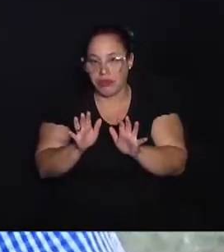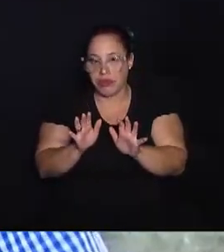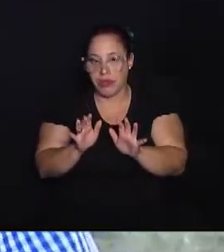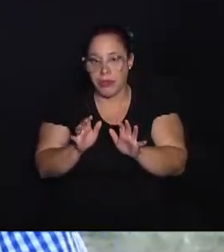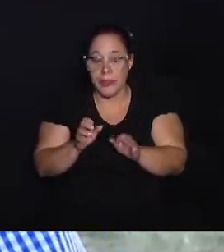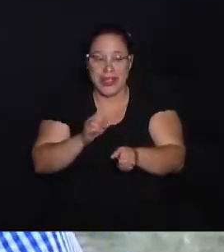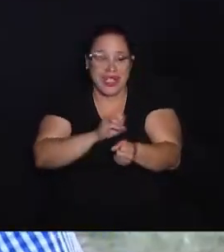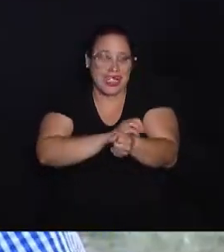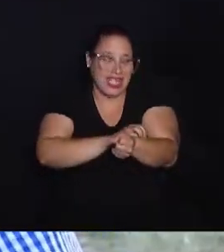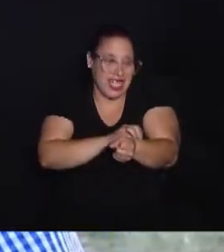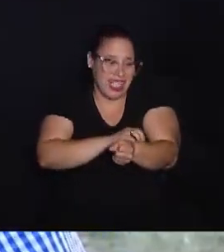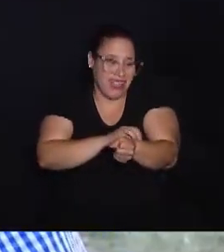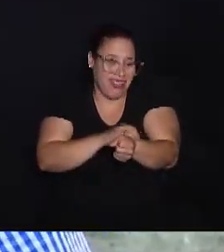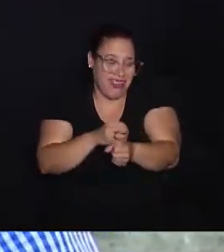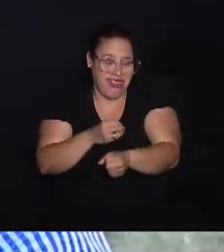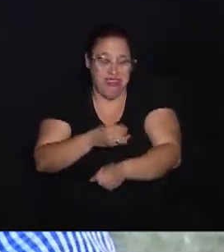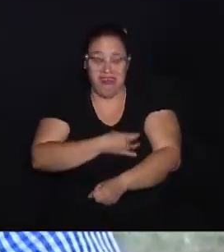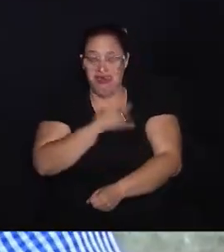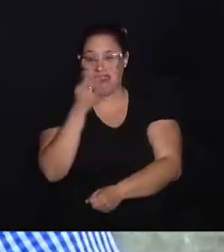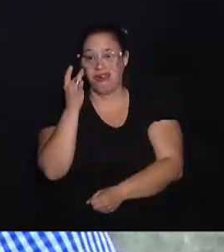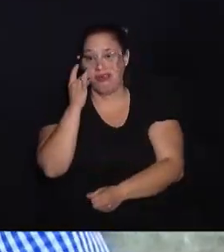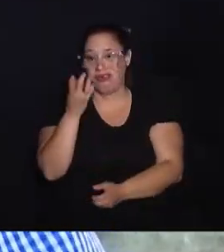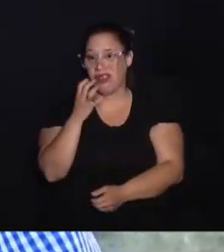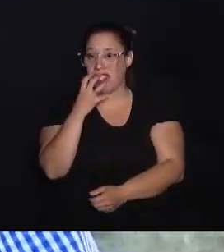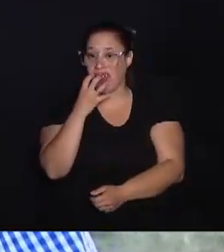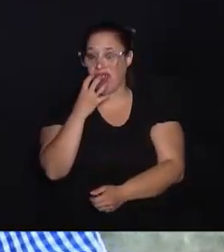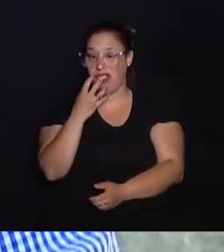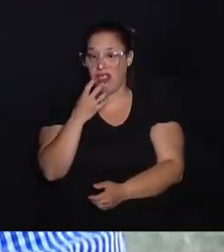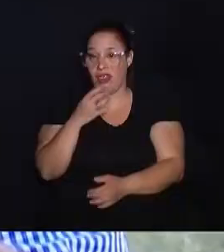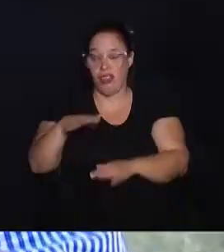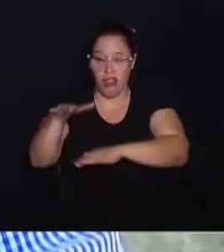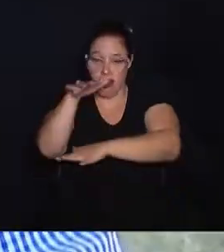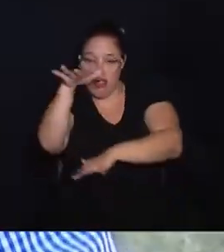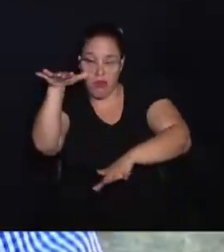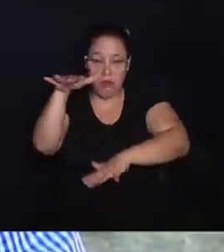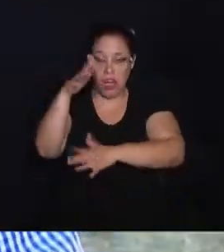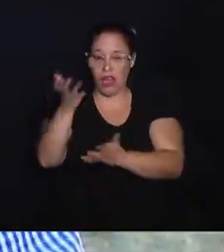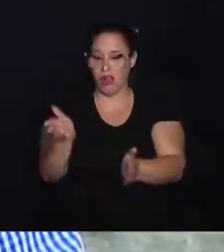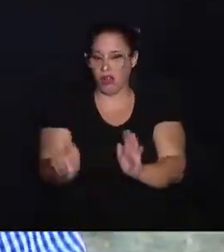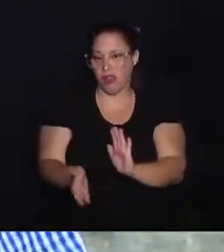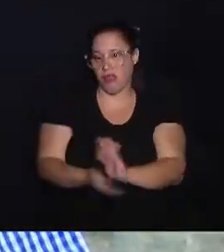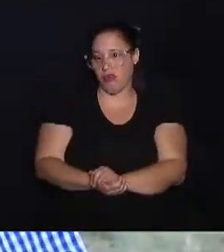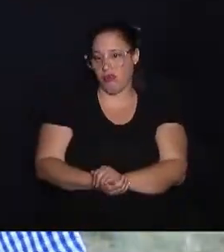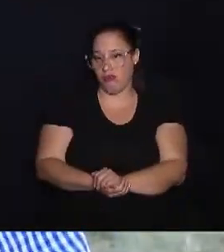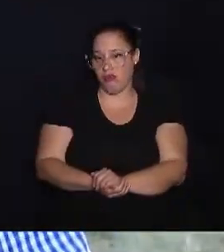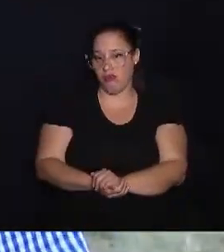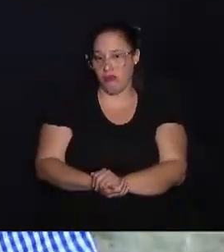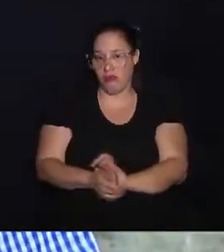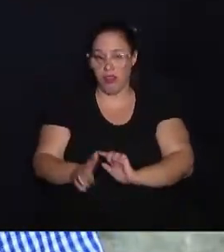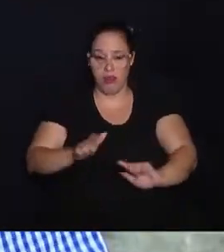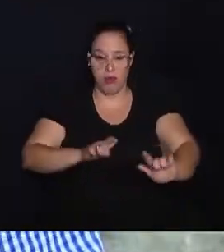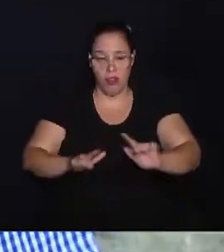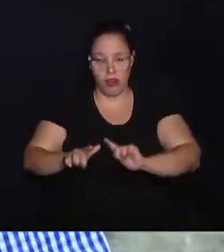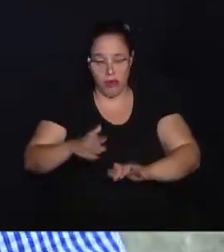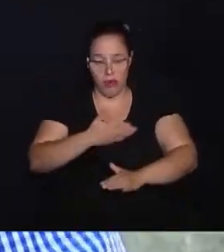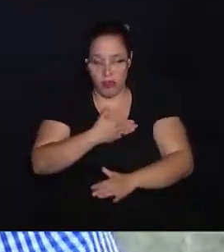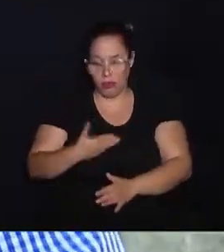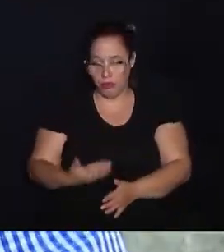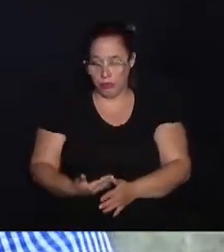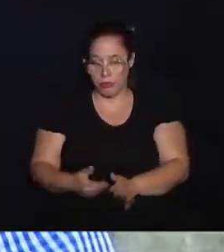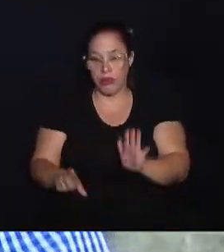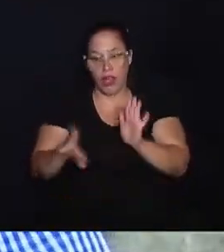minorias é claro mas se incomodam com a presença de cães em praças públicas